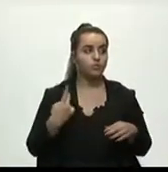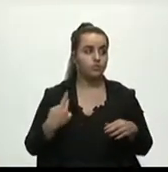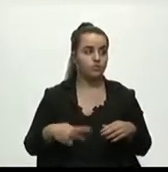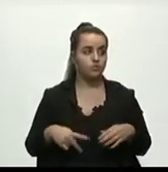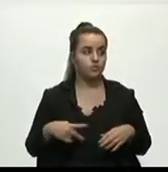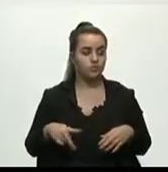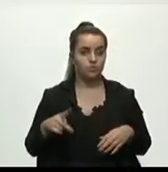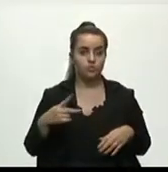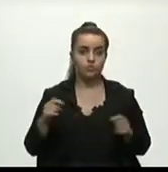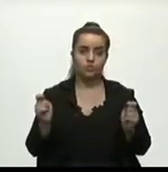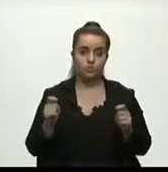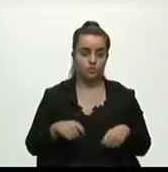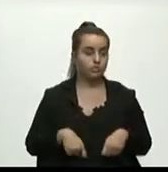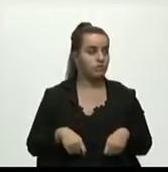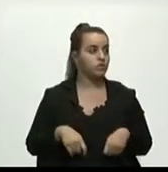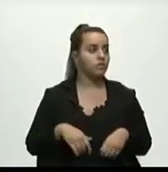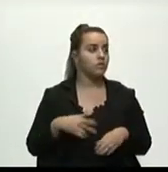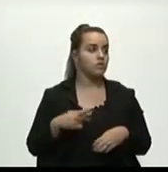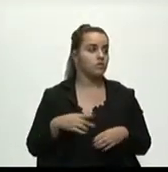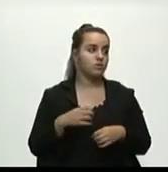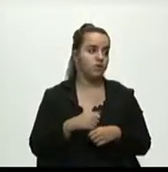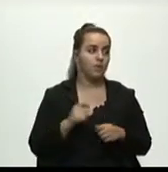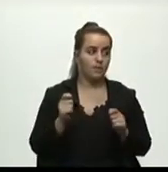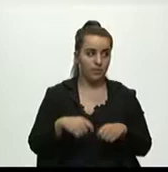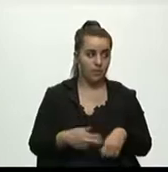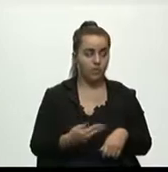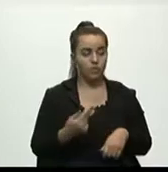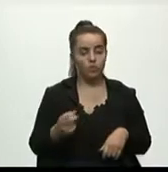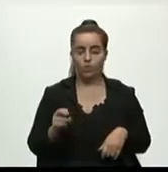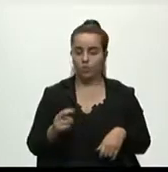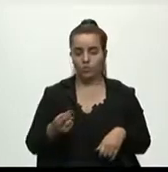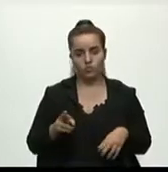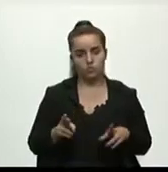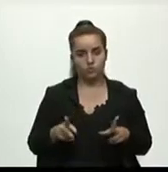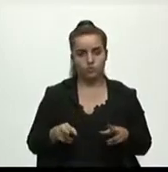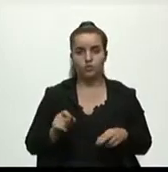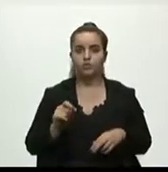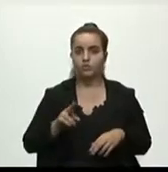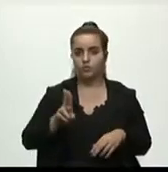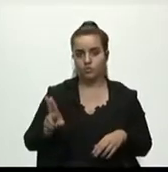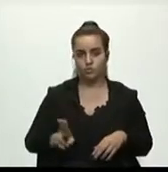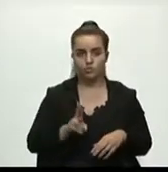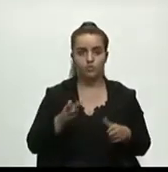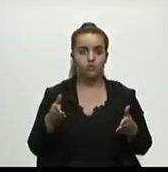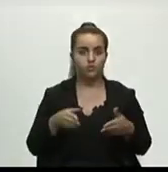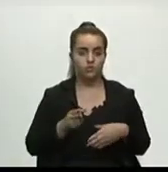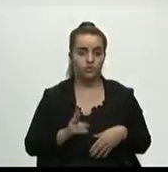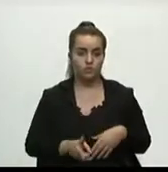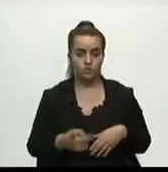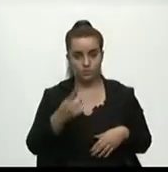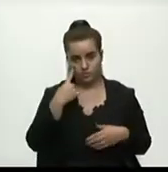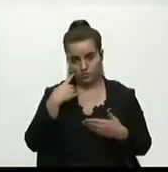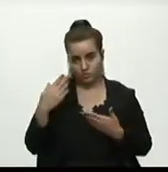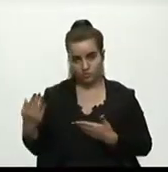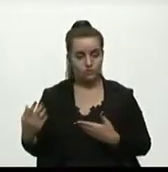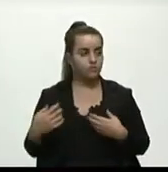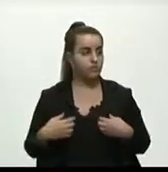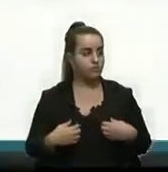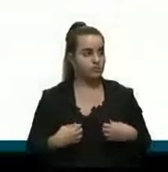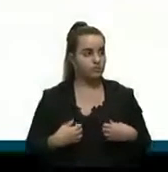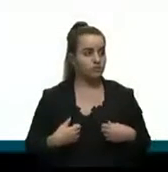sua calculadora, que podem ser similares ou não à calculadora que eu estou utilizando. Continue acompanhando no quadro.